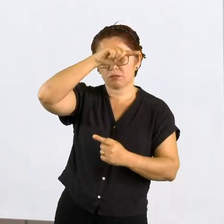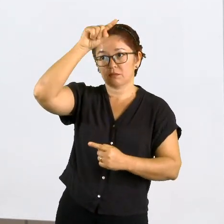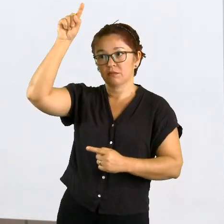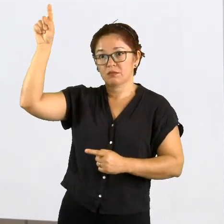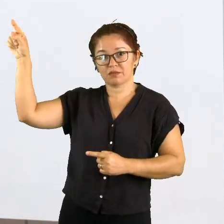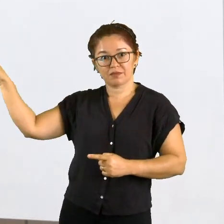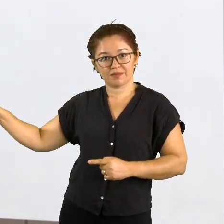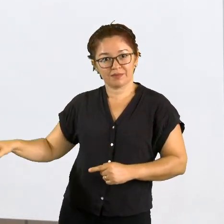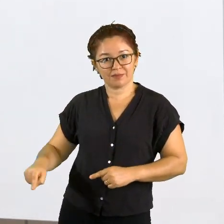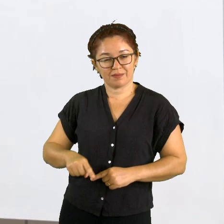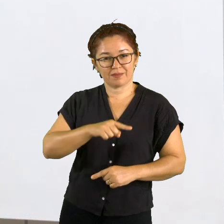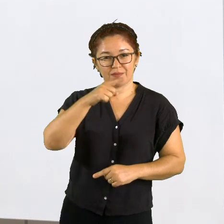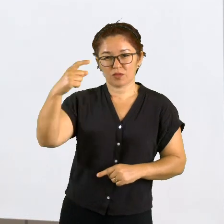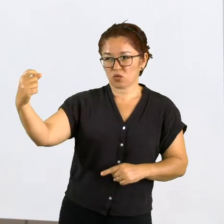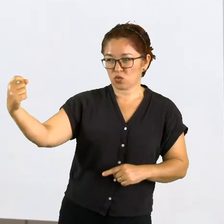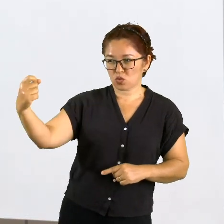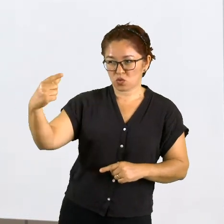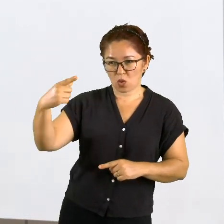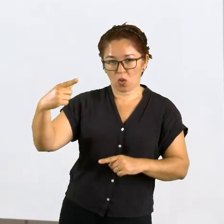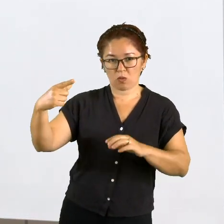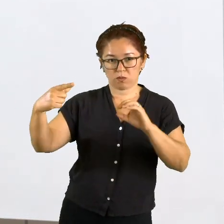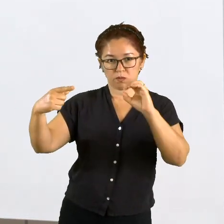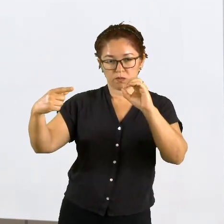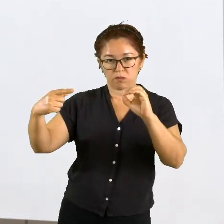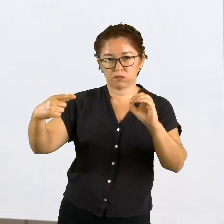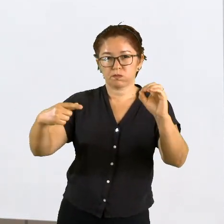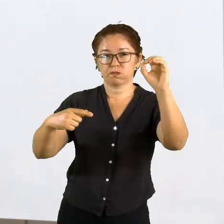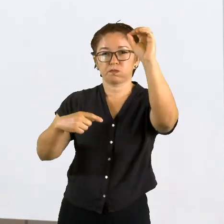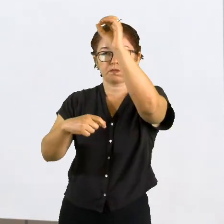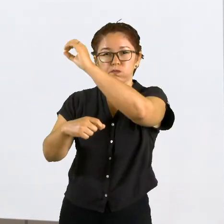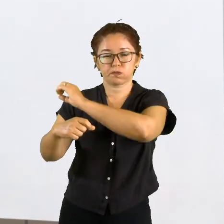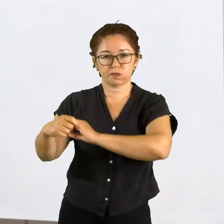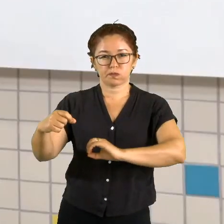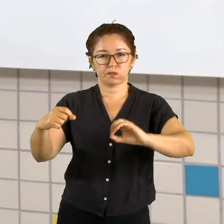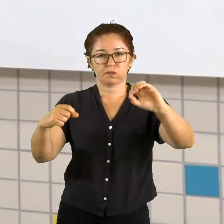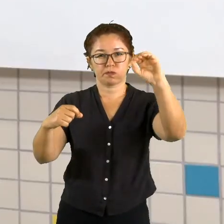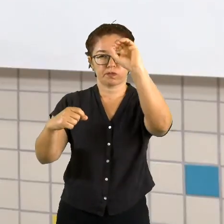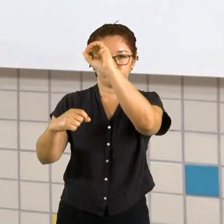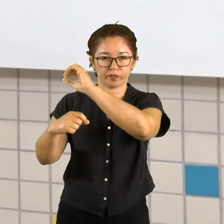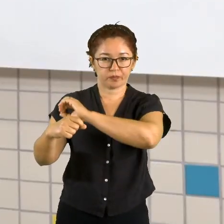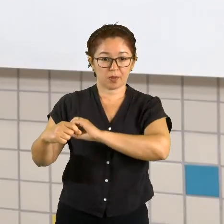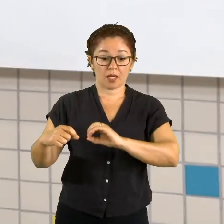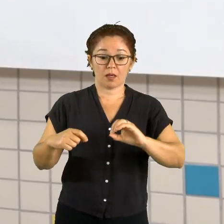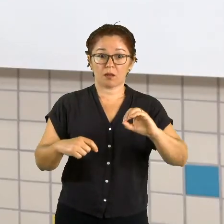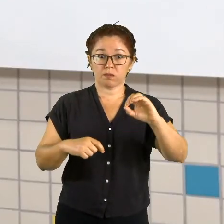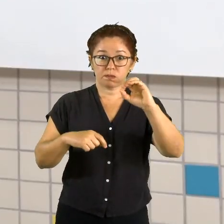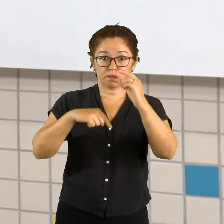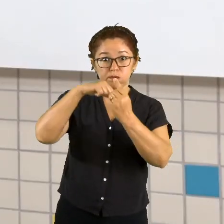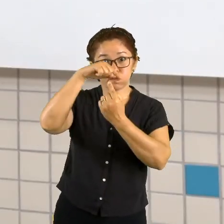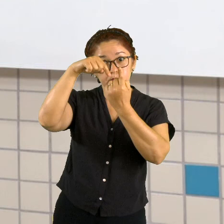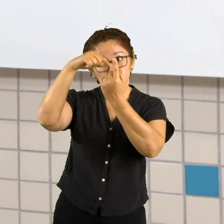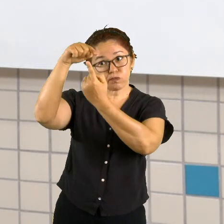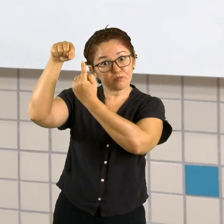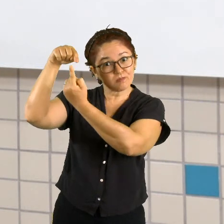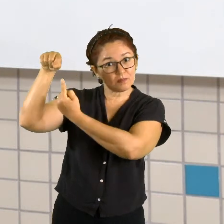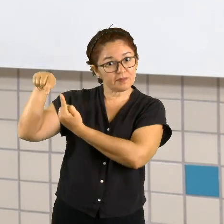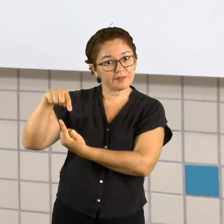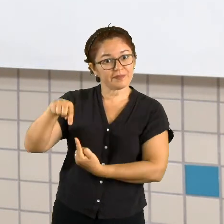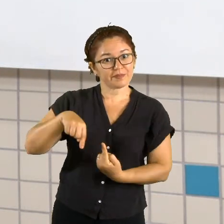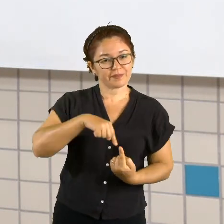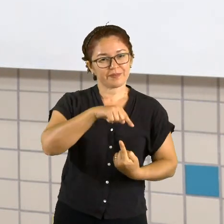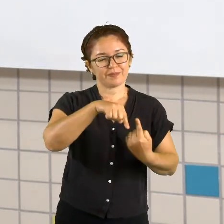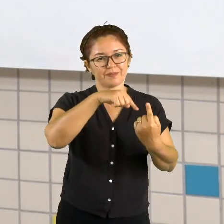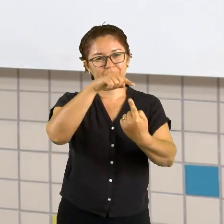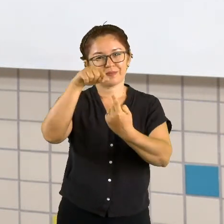na Terra, e para ela completar uma fase. O movimento da Lua em torno da Terra